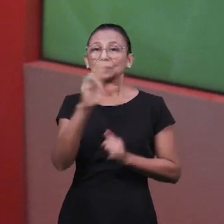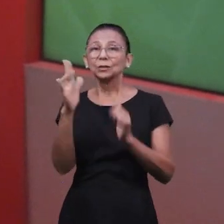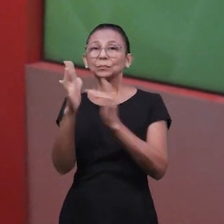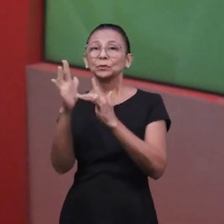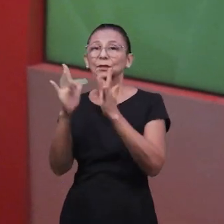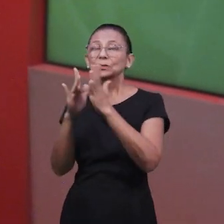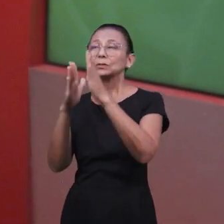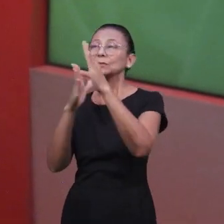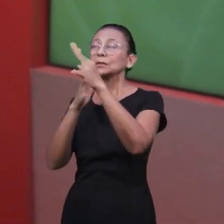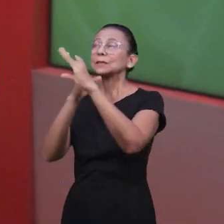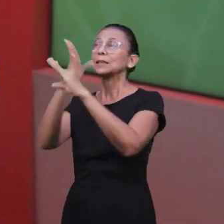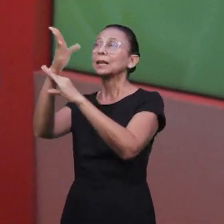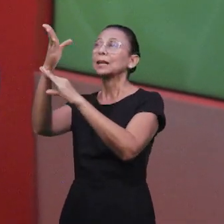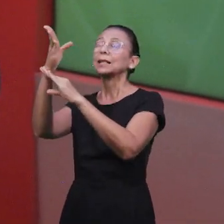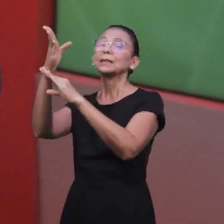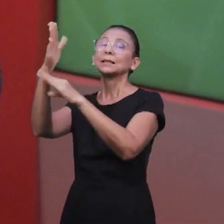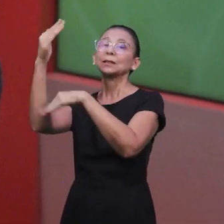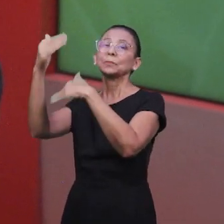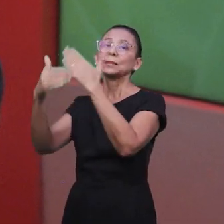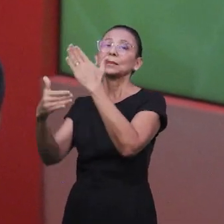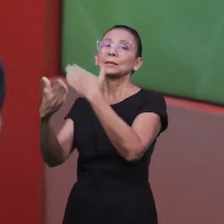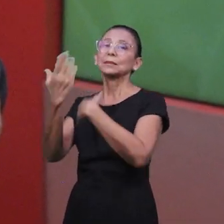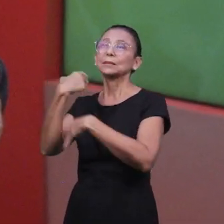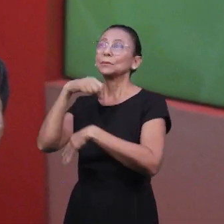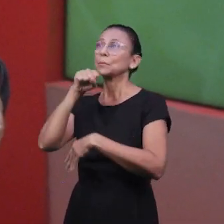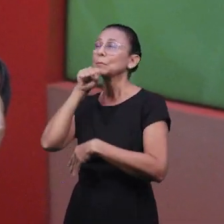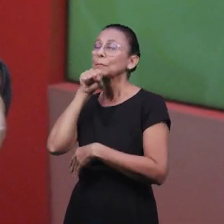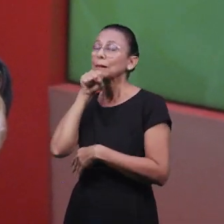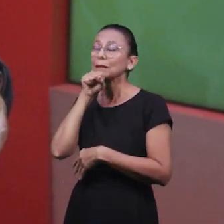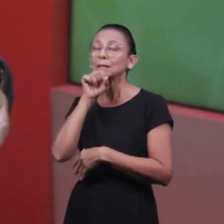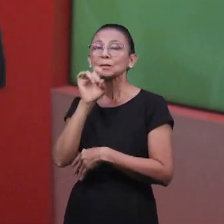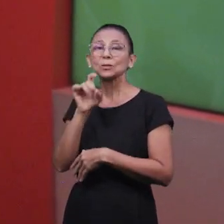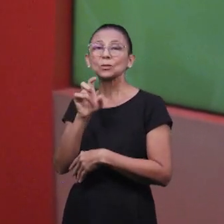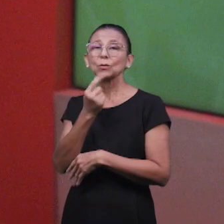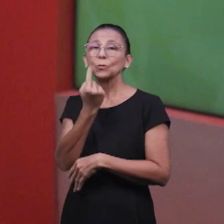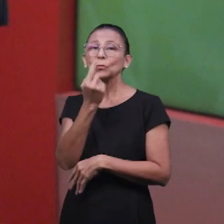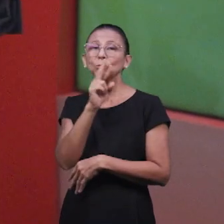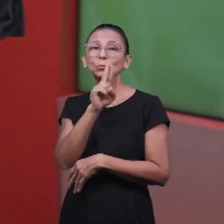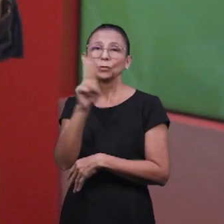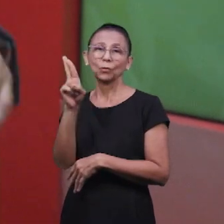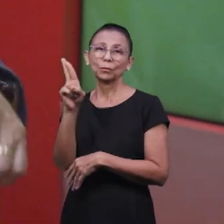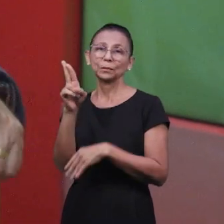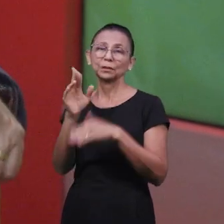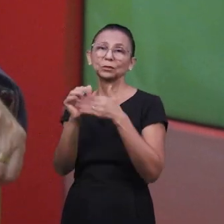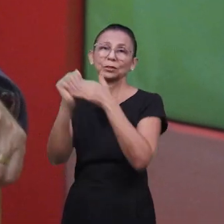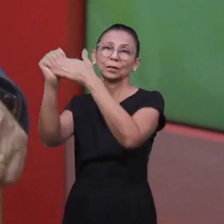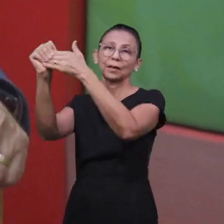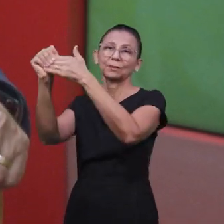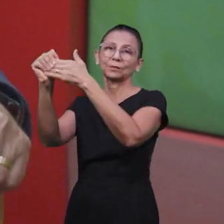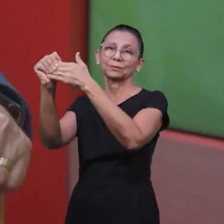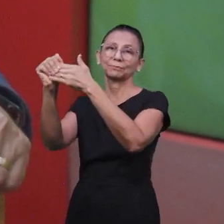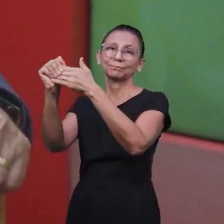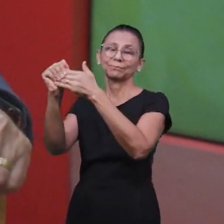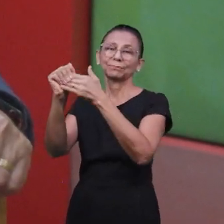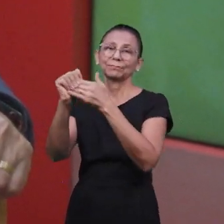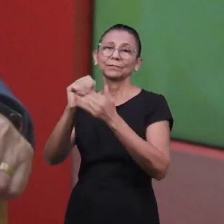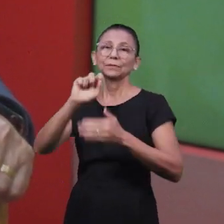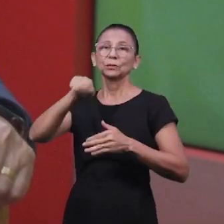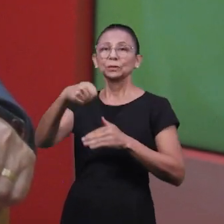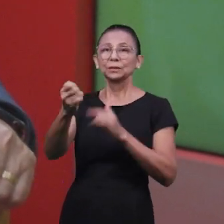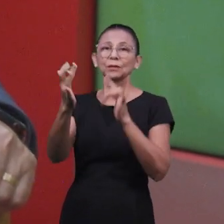Pai, vai a Deus, a não ser por Ele, a não ser por Jesus. É a palavra de Deus que testifica